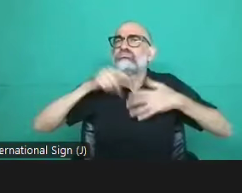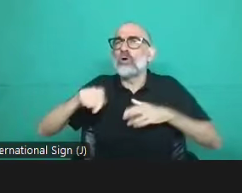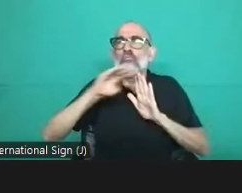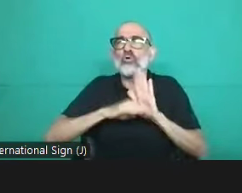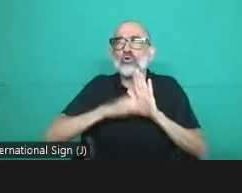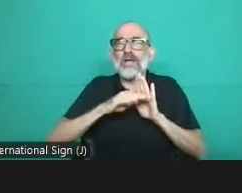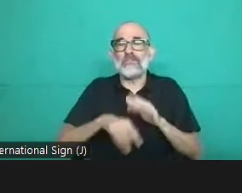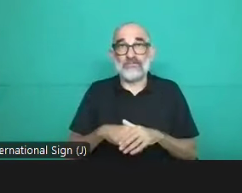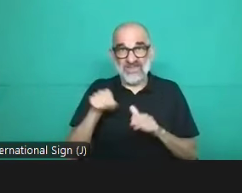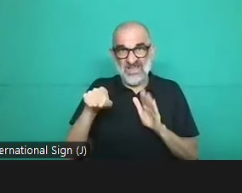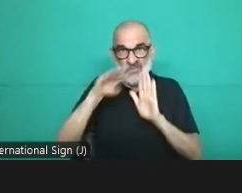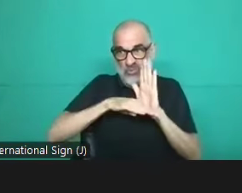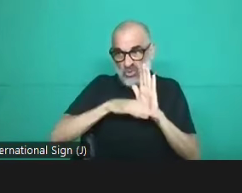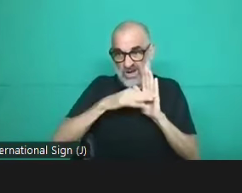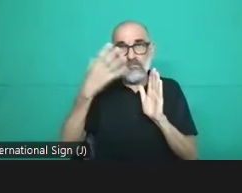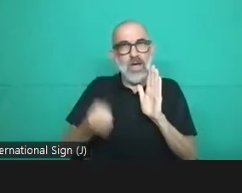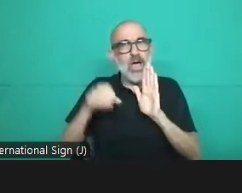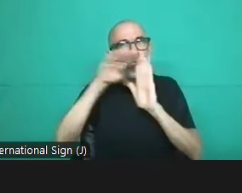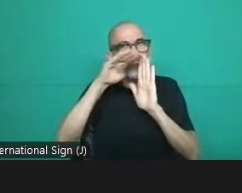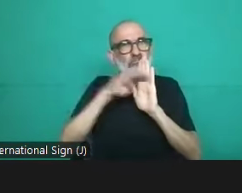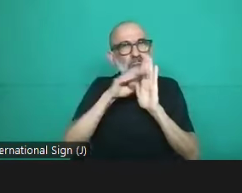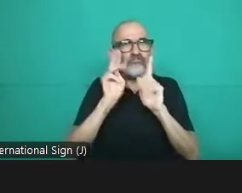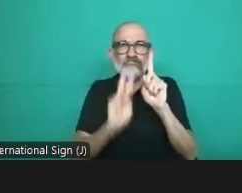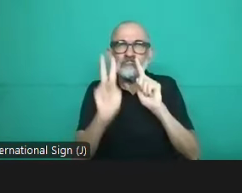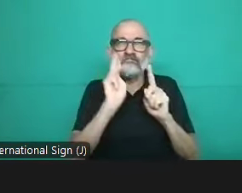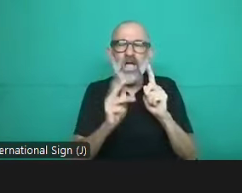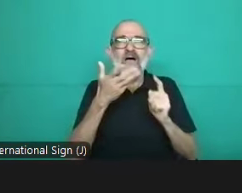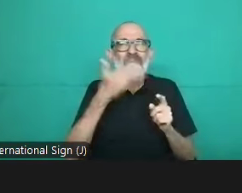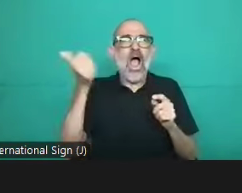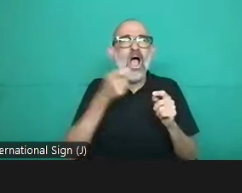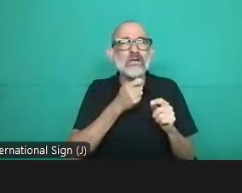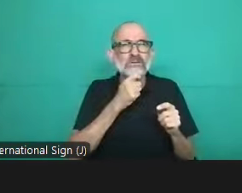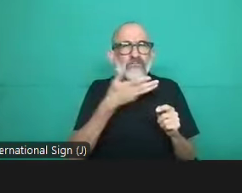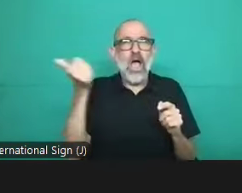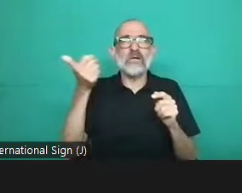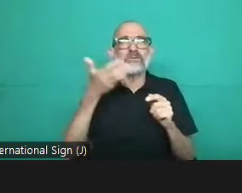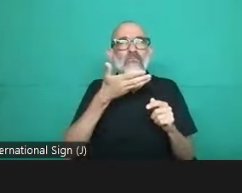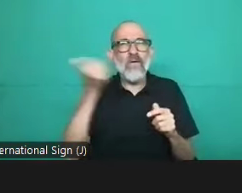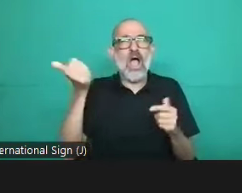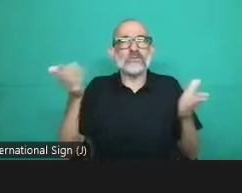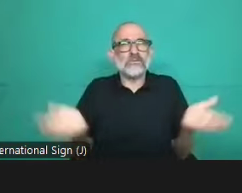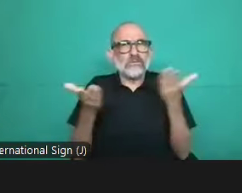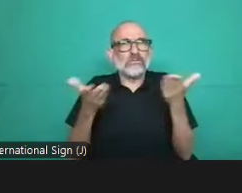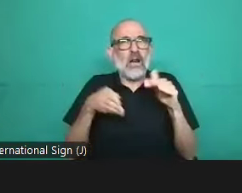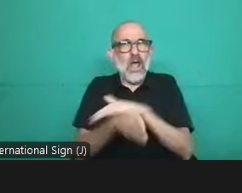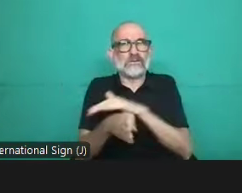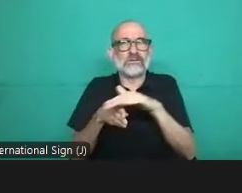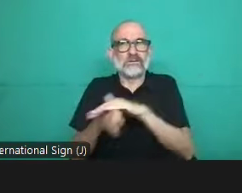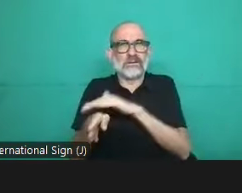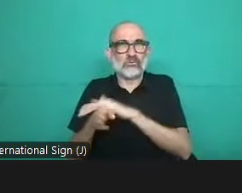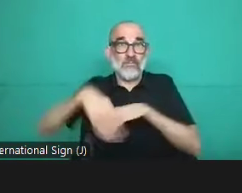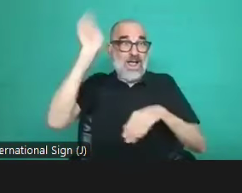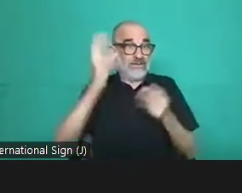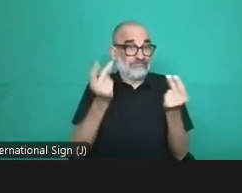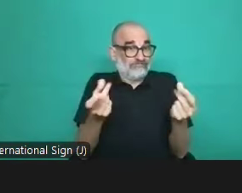filas para o acesso do paciente, listas de espera, para o paciente que vai da atenção primária à saúde para a atenção